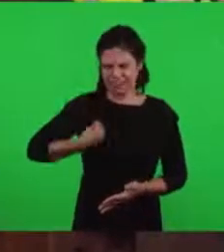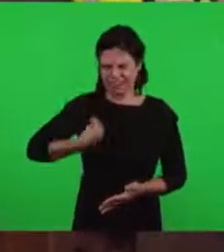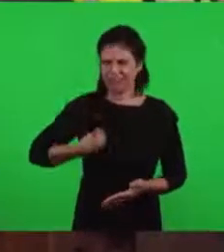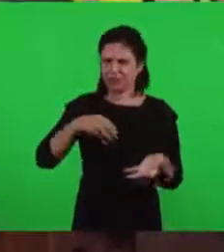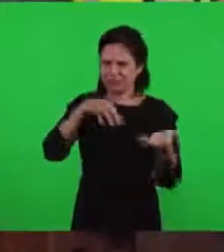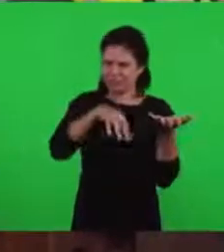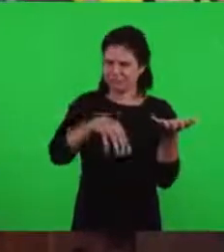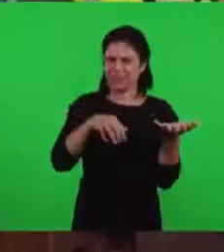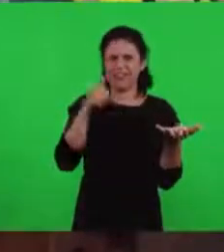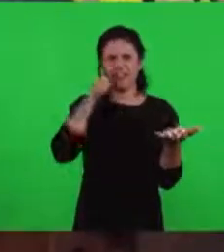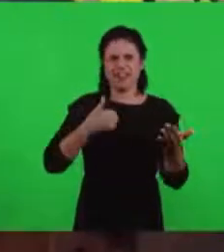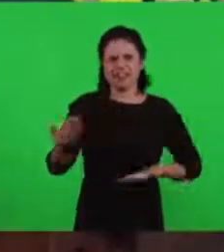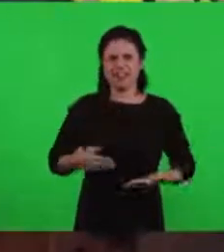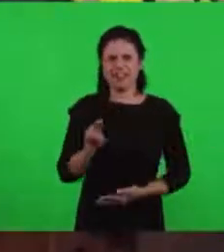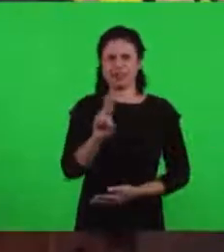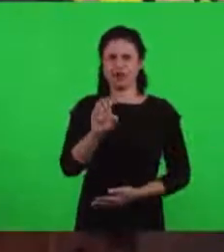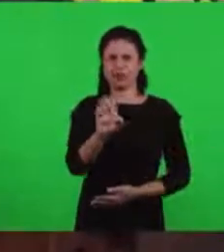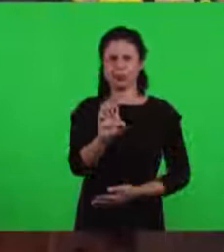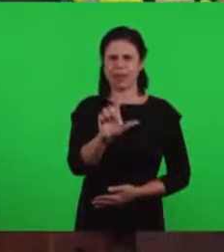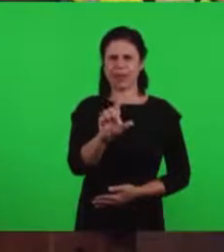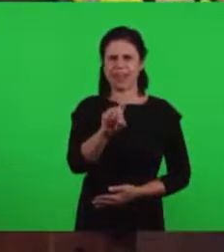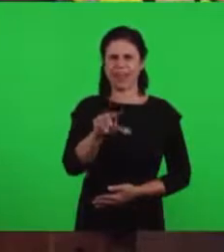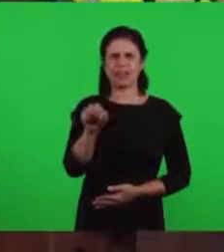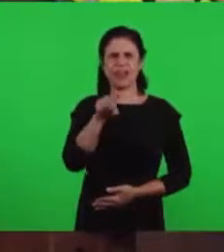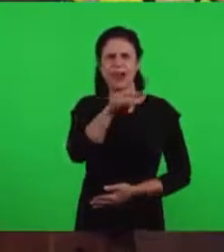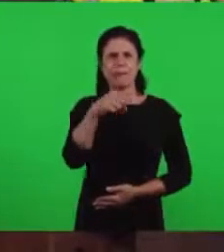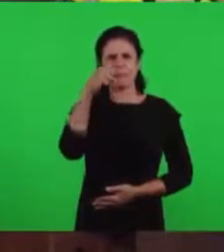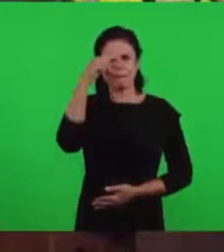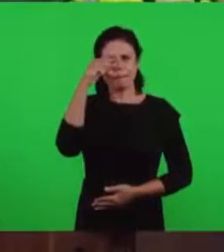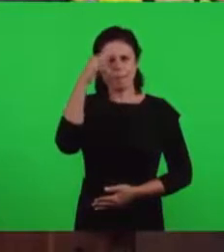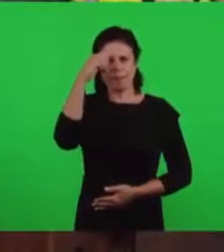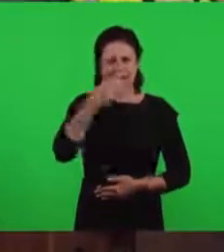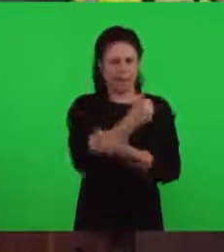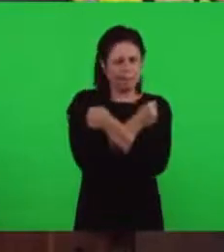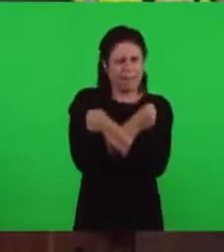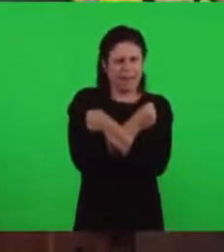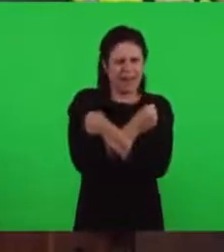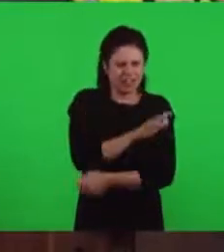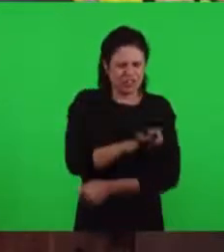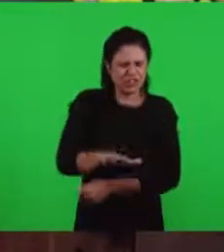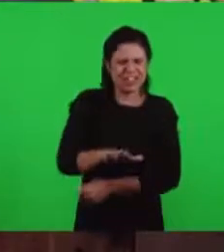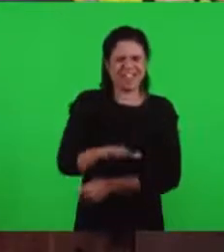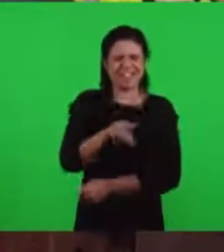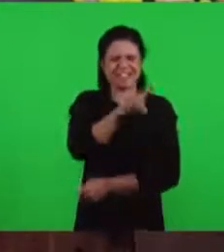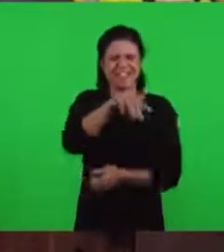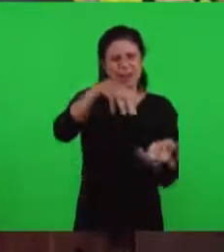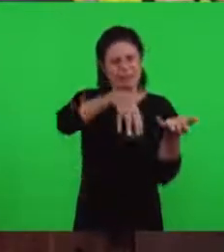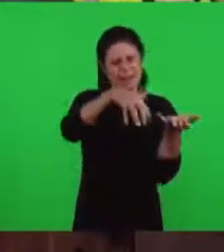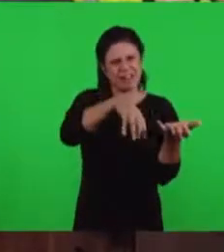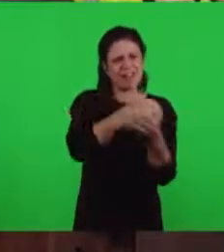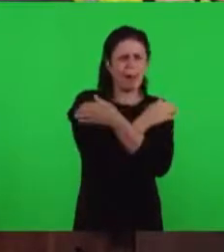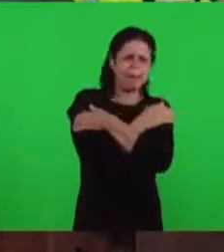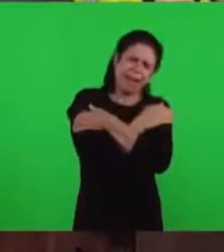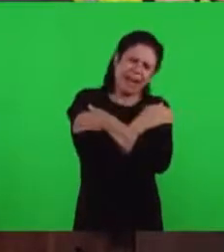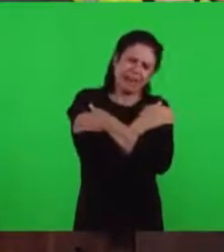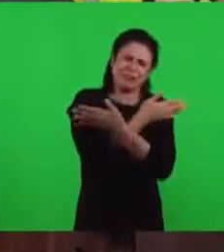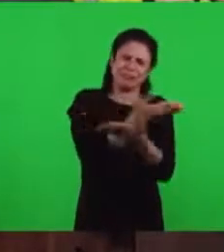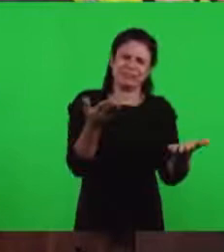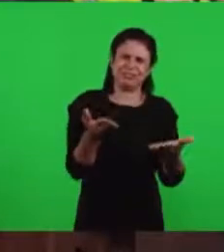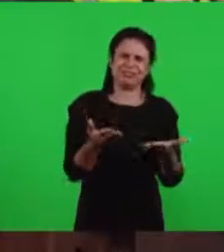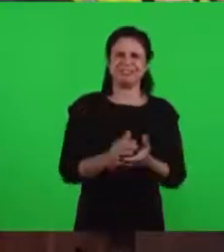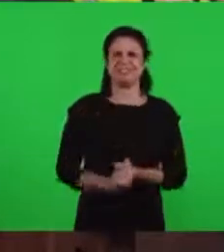elza mandar um abraço para as crianças lá de brasília todos os seus irmãos e amigos estão lá